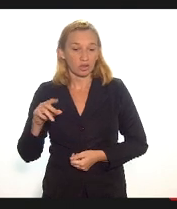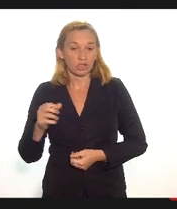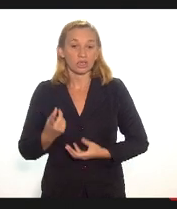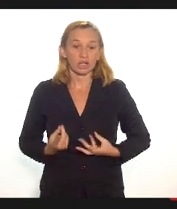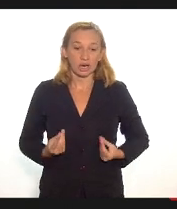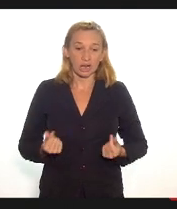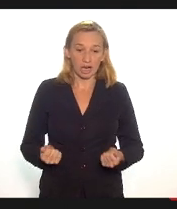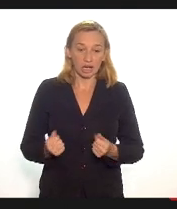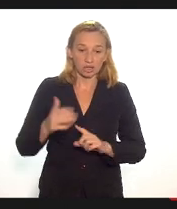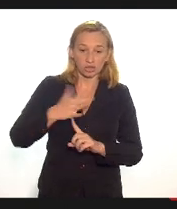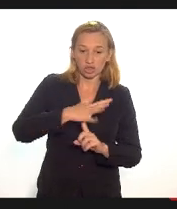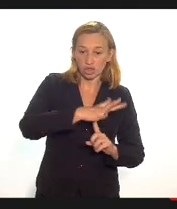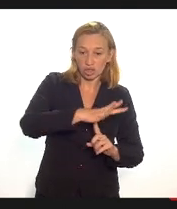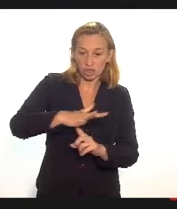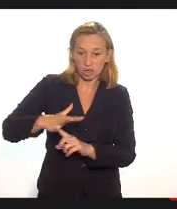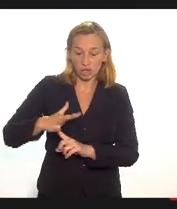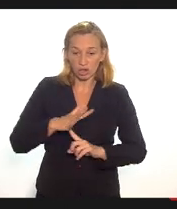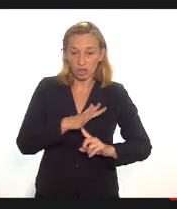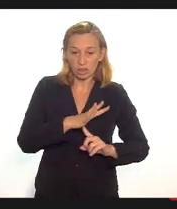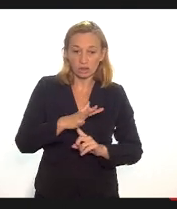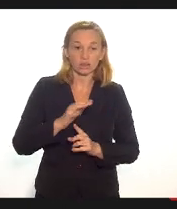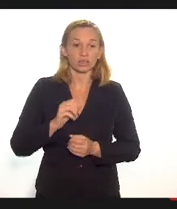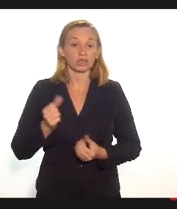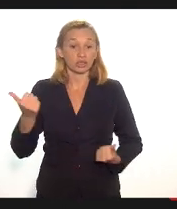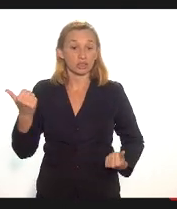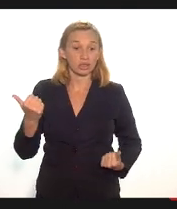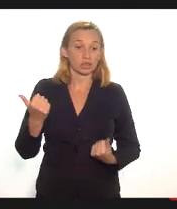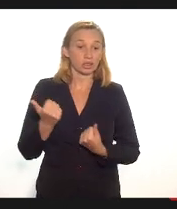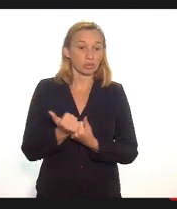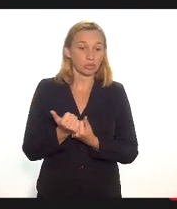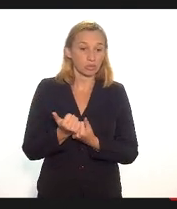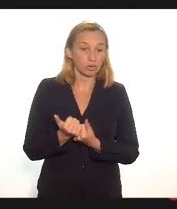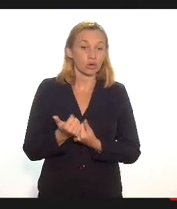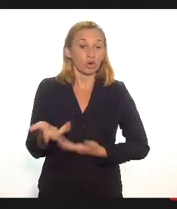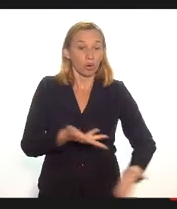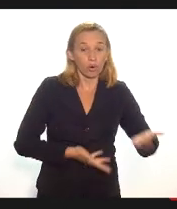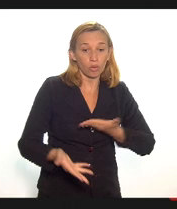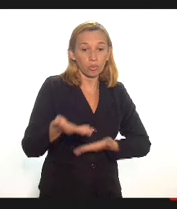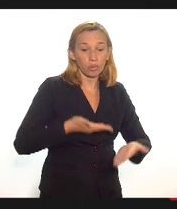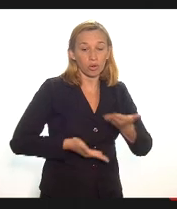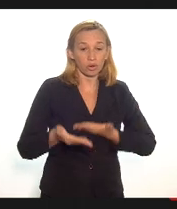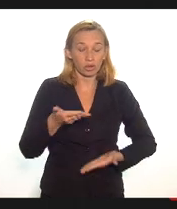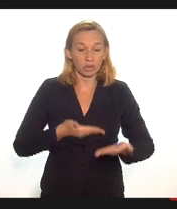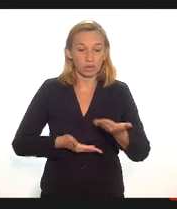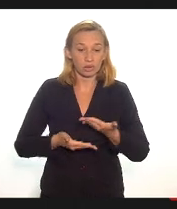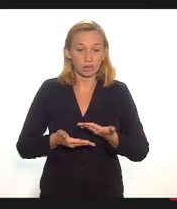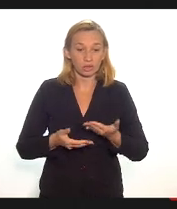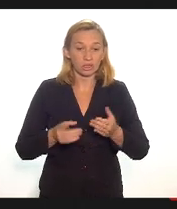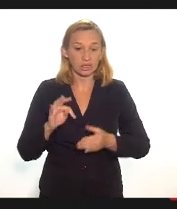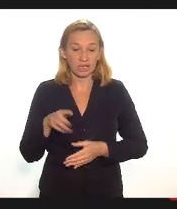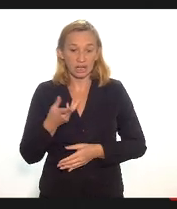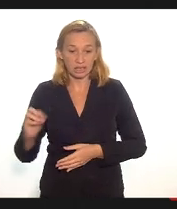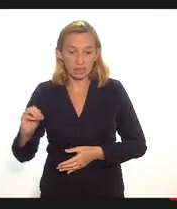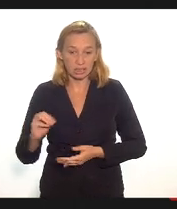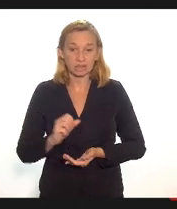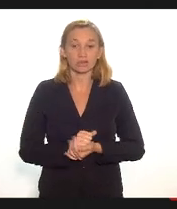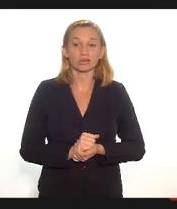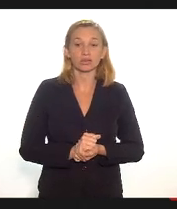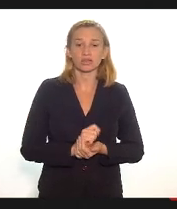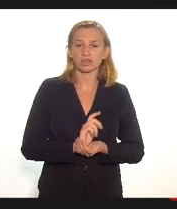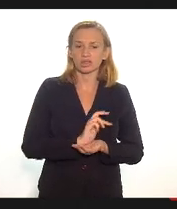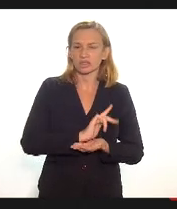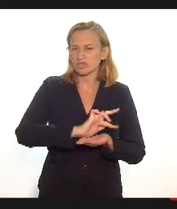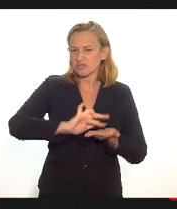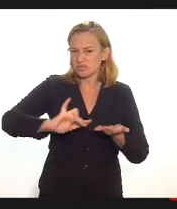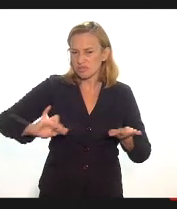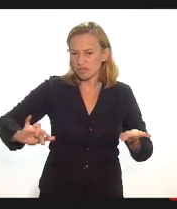de helicóptero, barcos de apoio, compartilhamento de grandes instalações, tem, enfim, tem